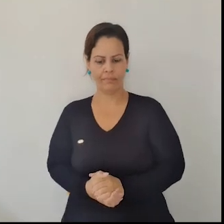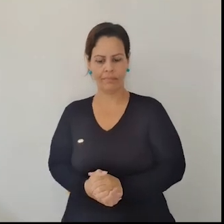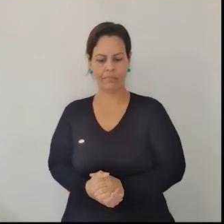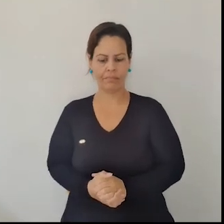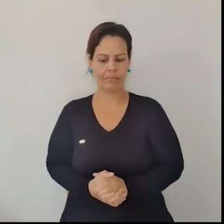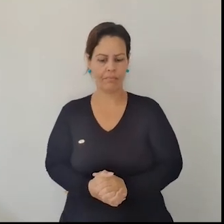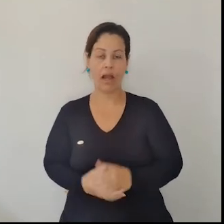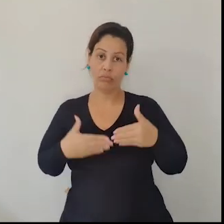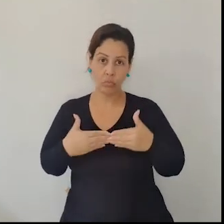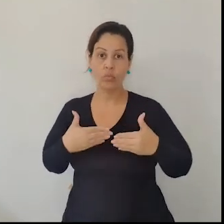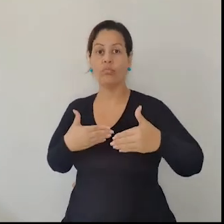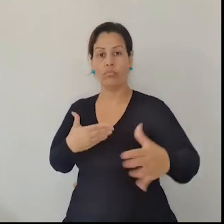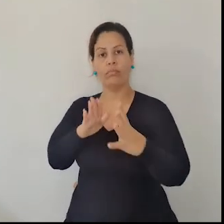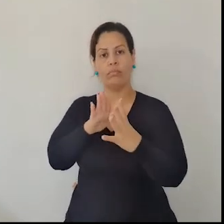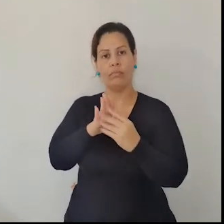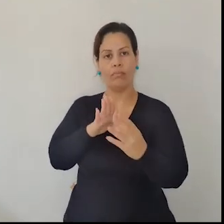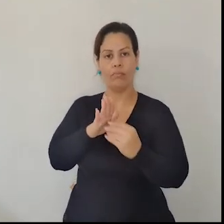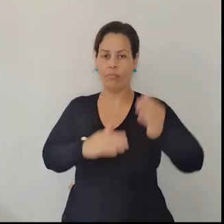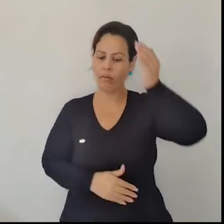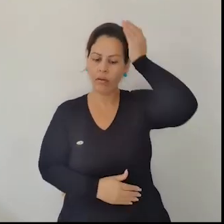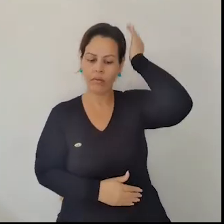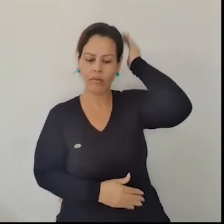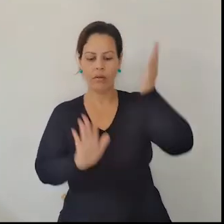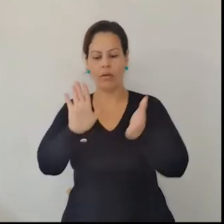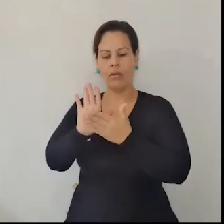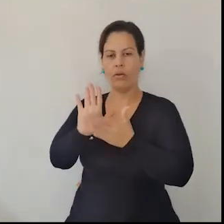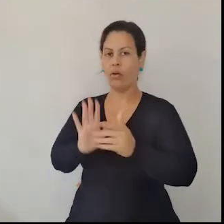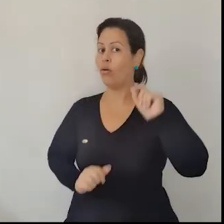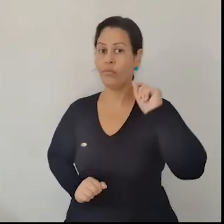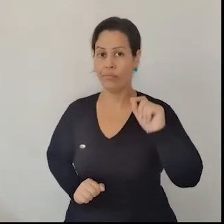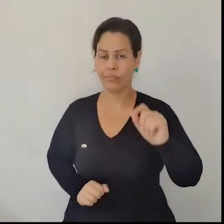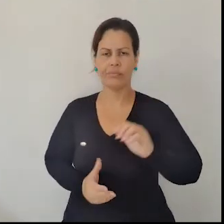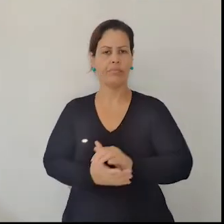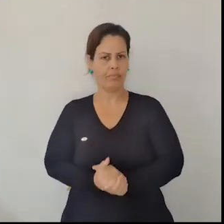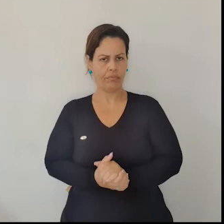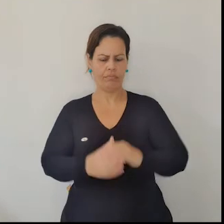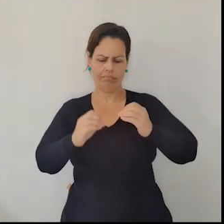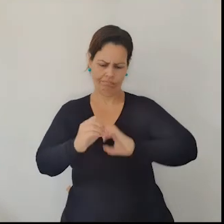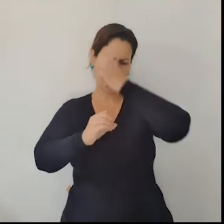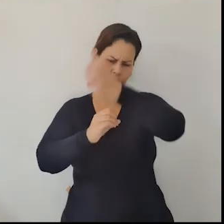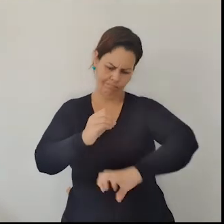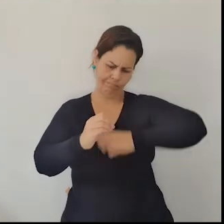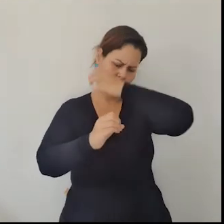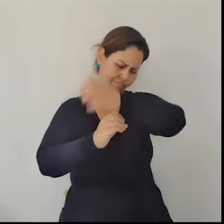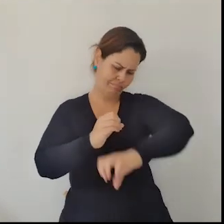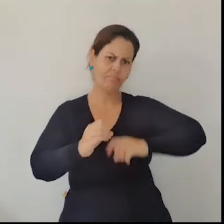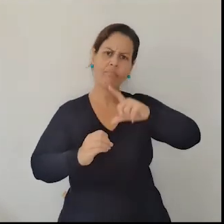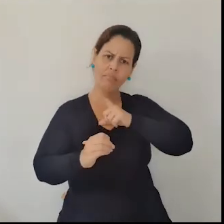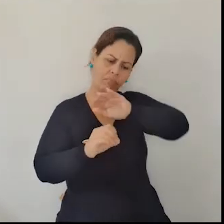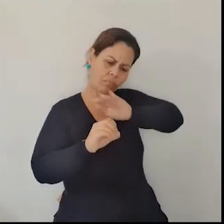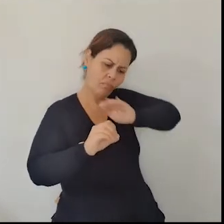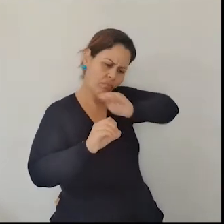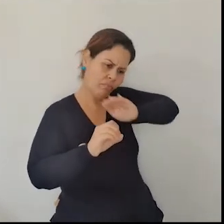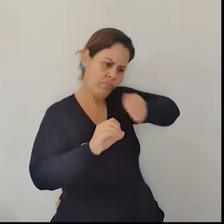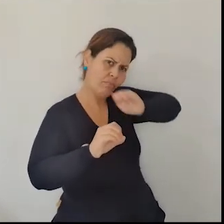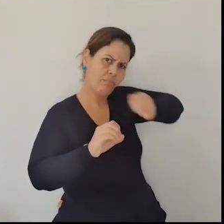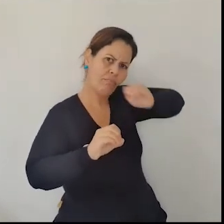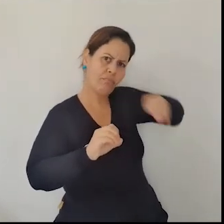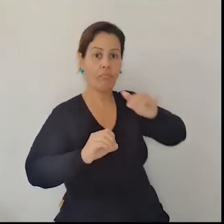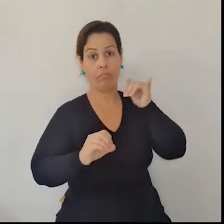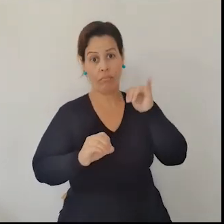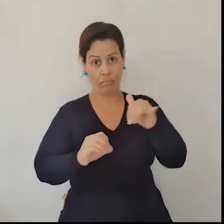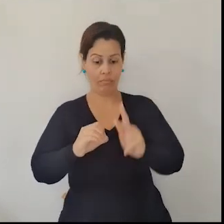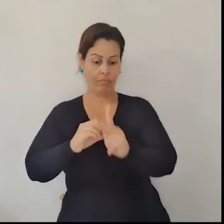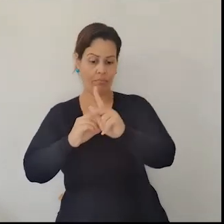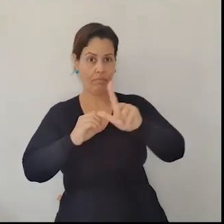Continuando ainda com o modelo de Nielsen-Bohr, ele propôs os seguintes postulados. A eletrosfera está dividida em